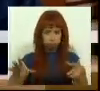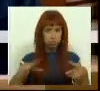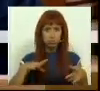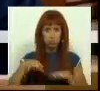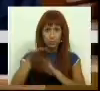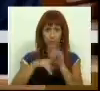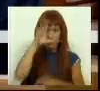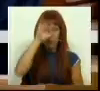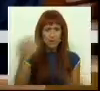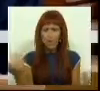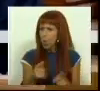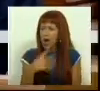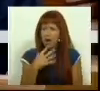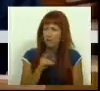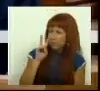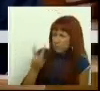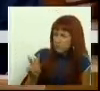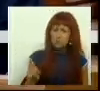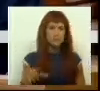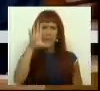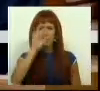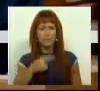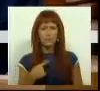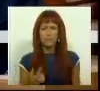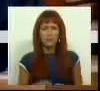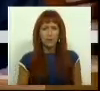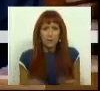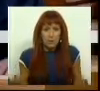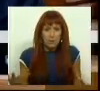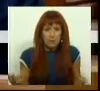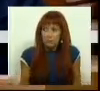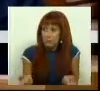Governo. Deixou de ter crédito. O Governo está sem saldo.